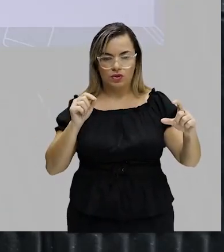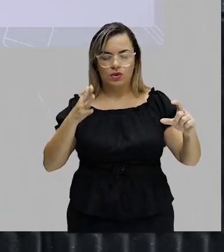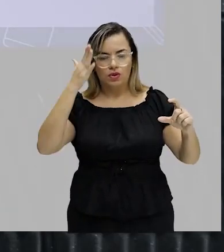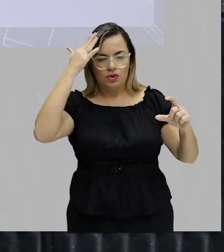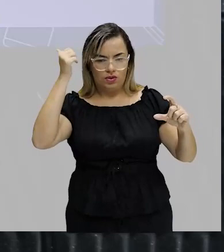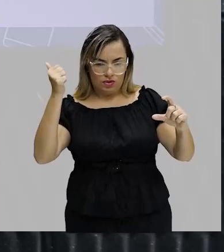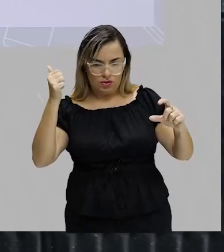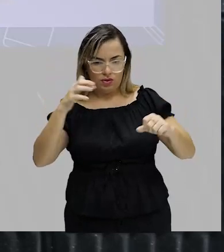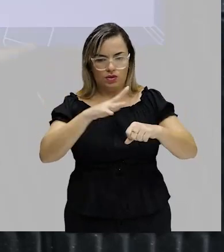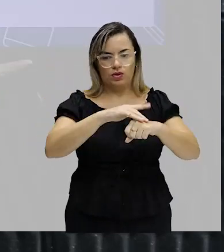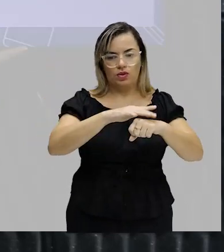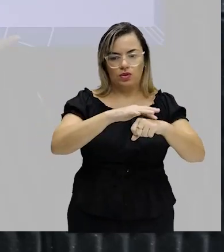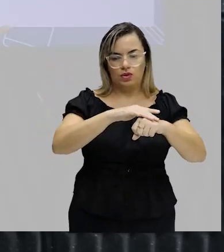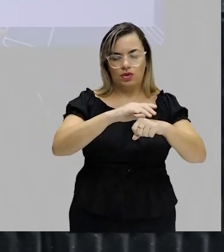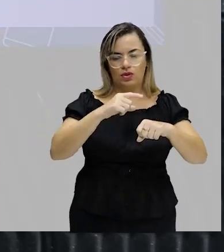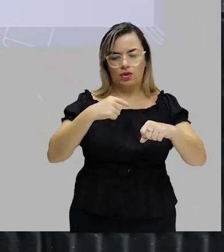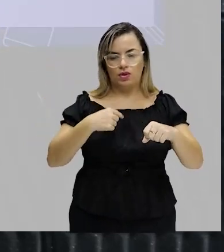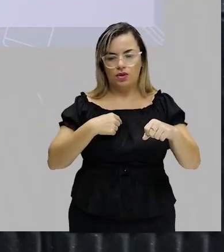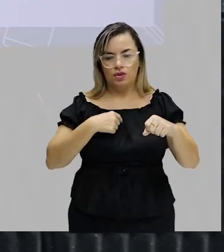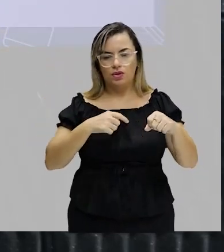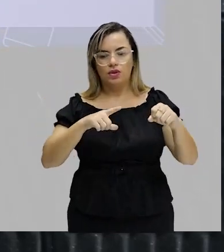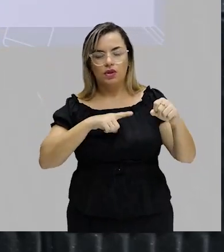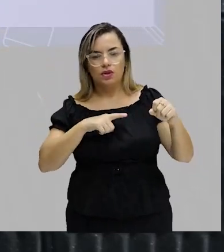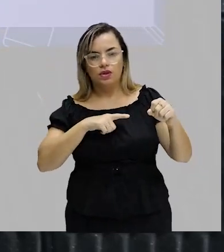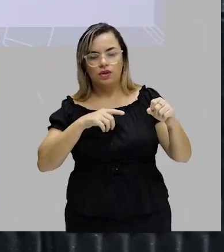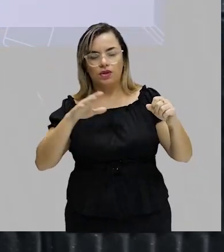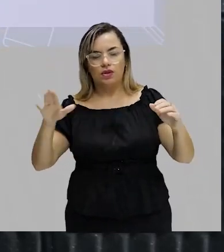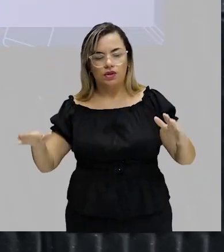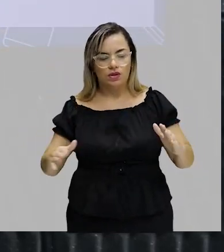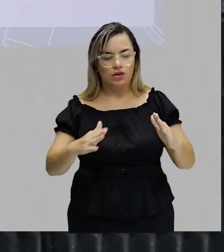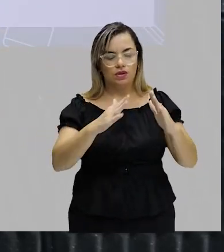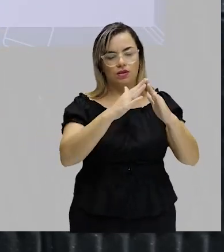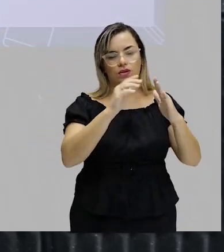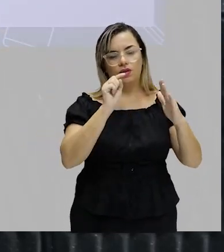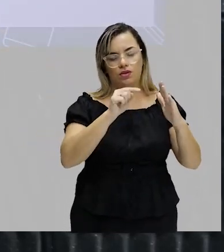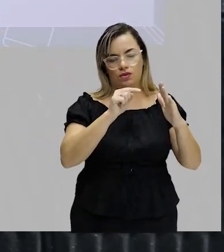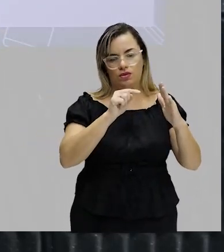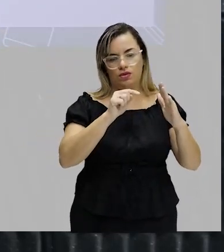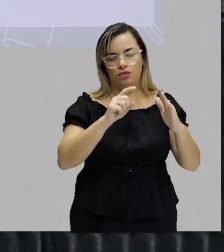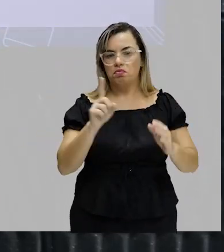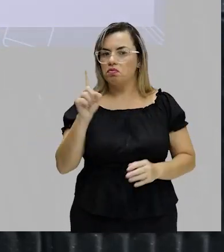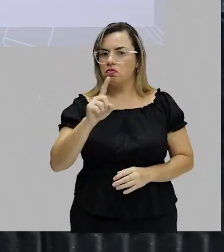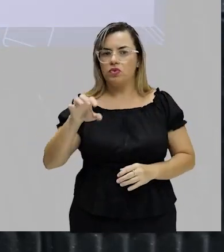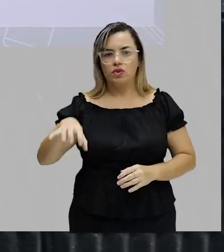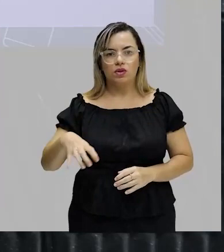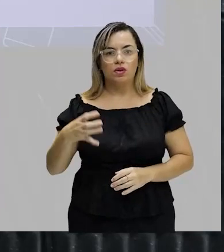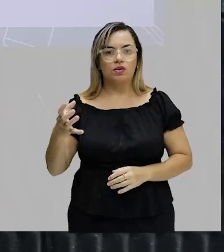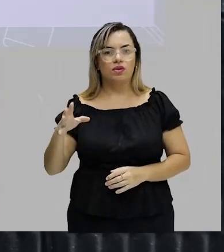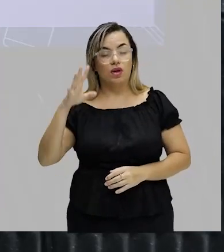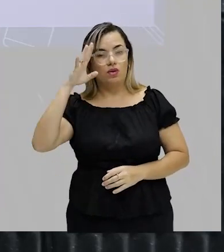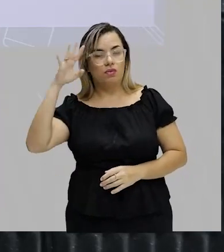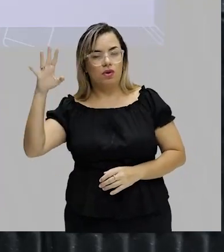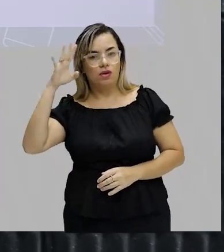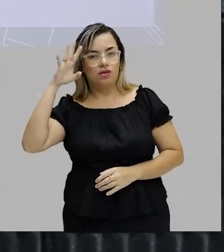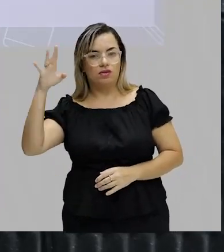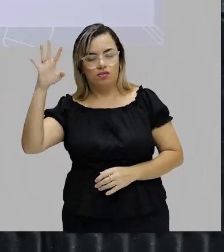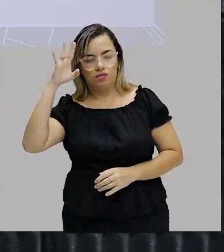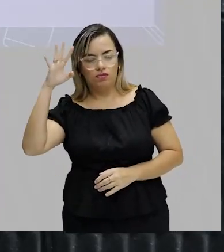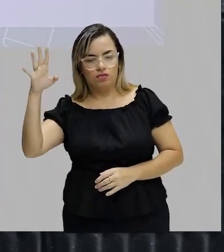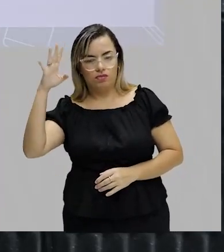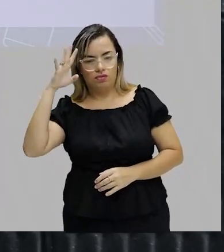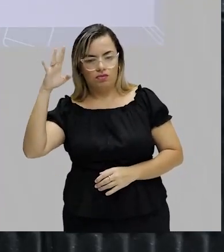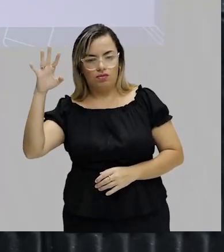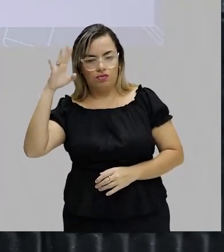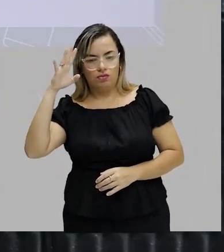estava doente, eu teria te visitado. Isso não aconteceu. É uma situação imaginária ou uma